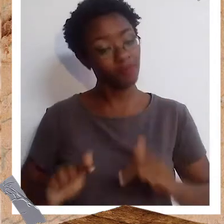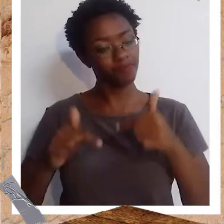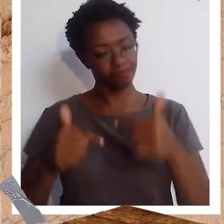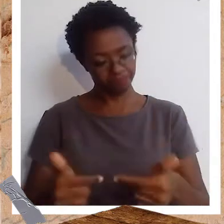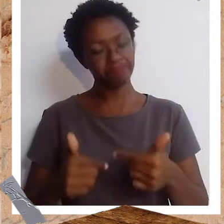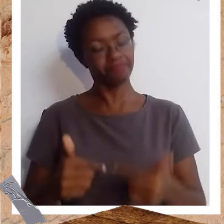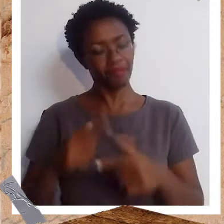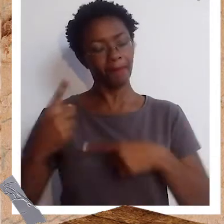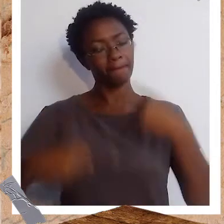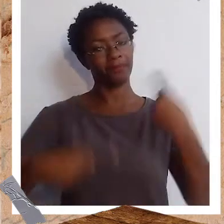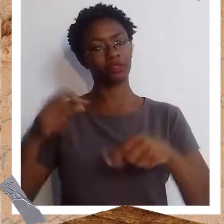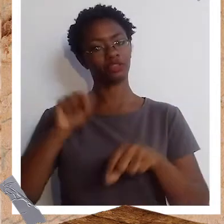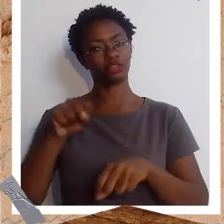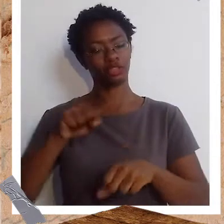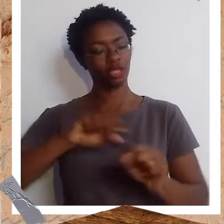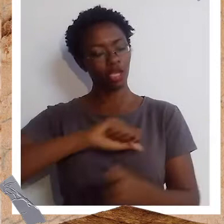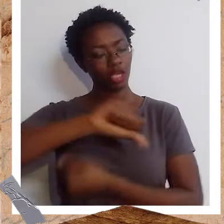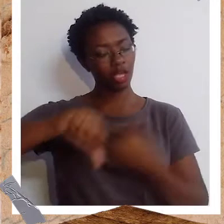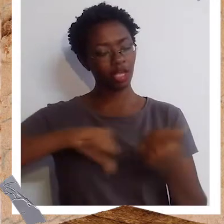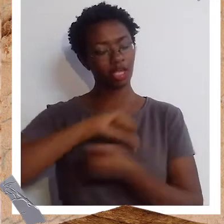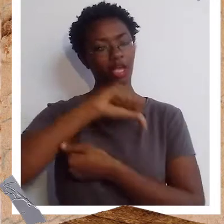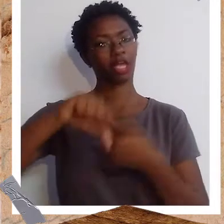político de restaurar